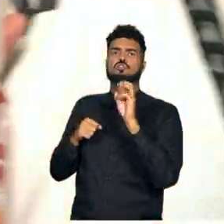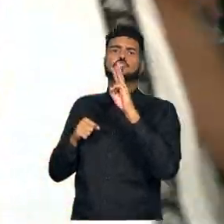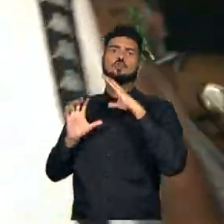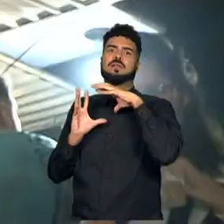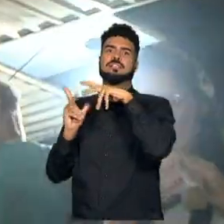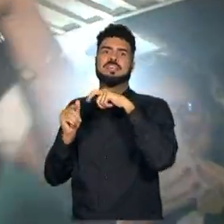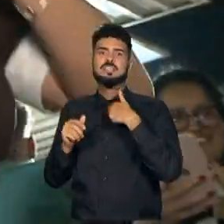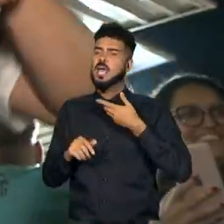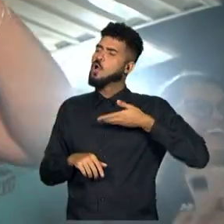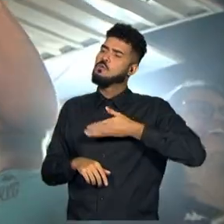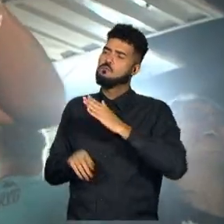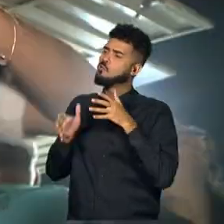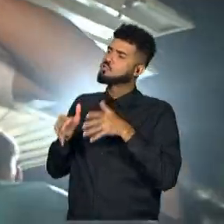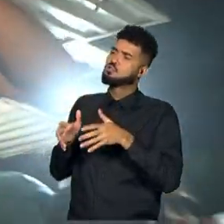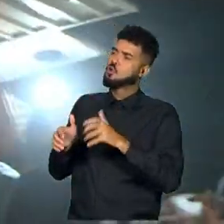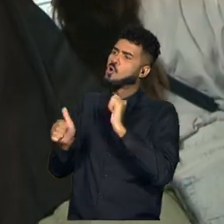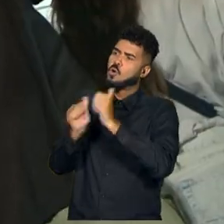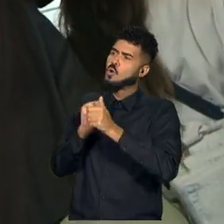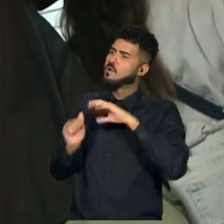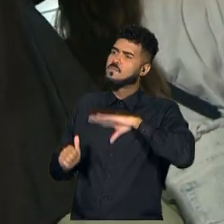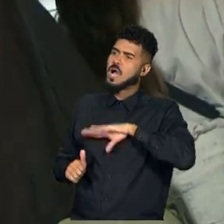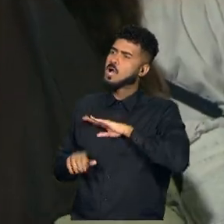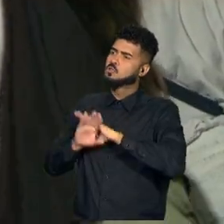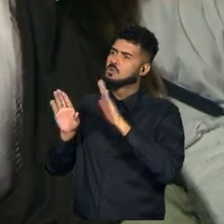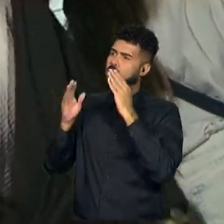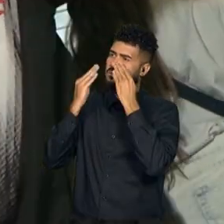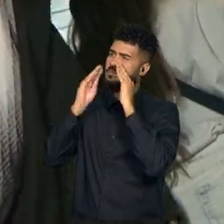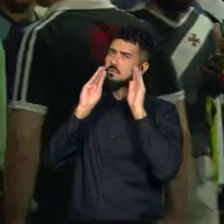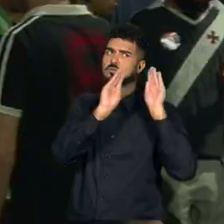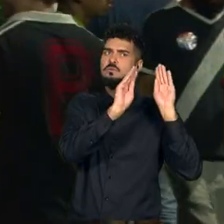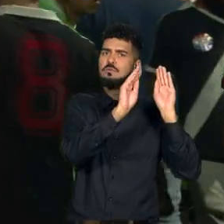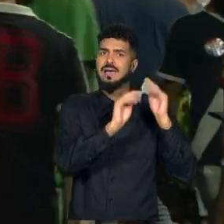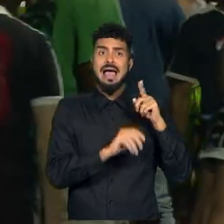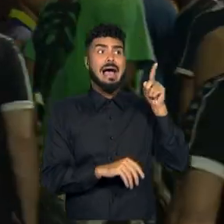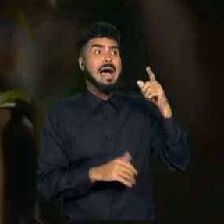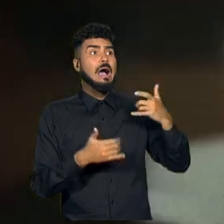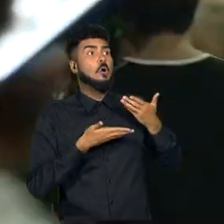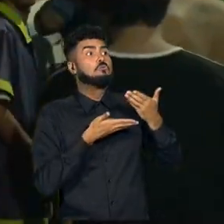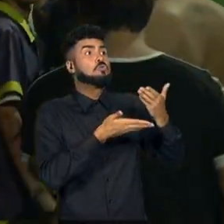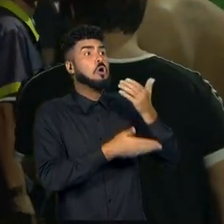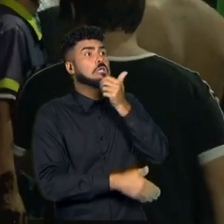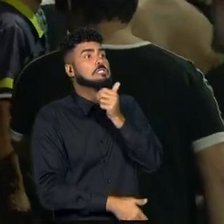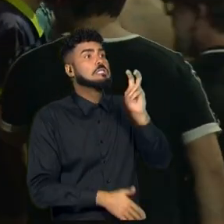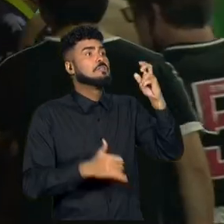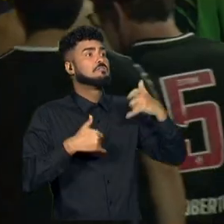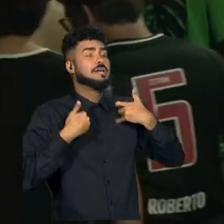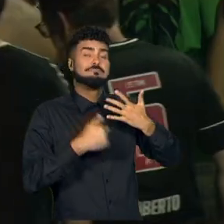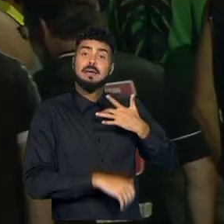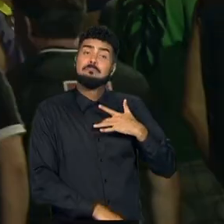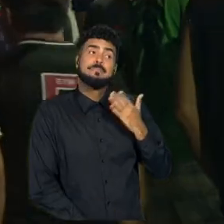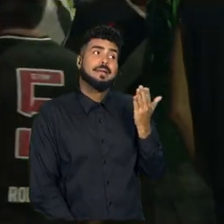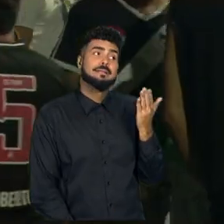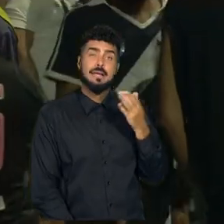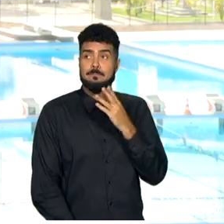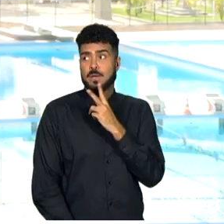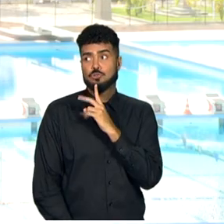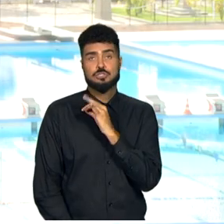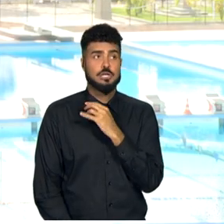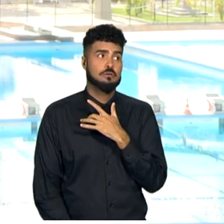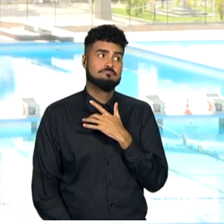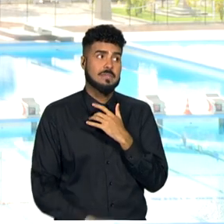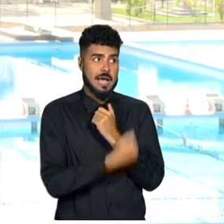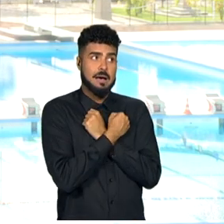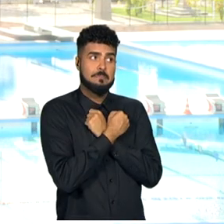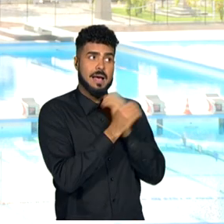para o jogo do Vasco e é o que importa. Ah, eu tenho uma festa de 15 anos. Poxa, que pena que marcaram a festa no dia do jogo.